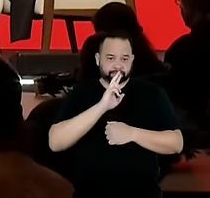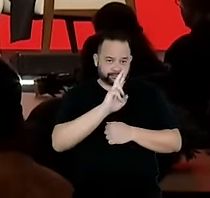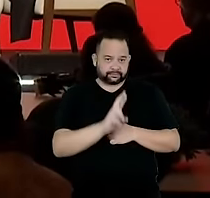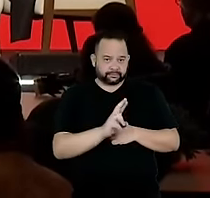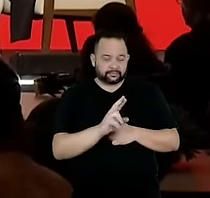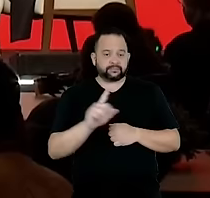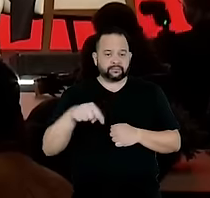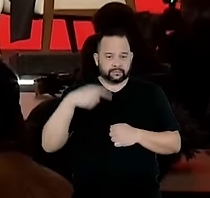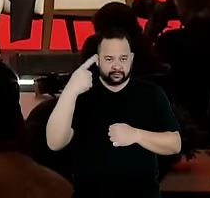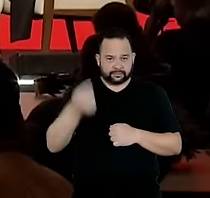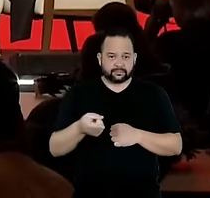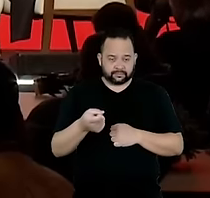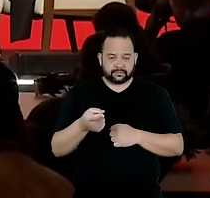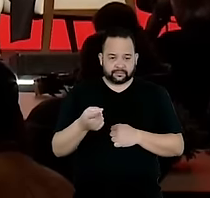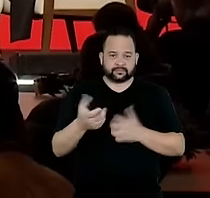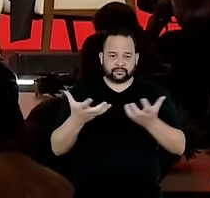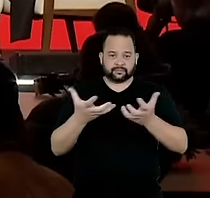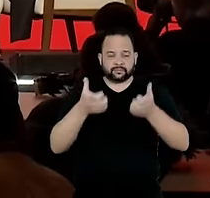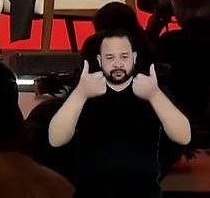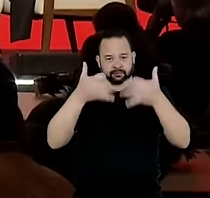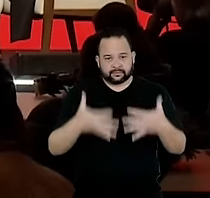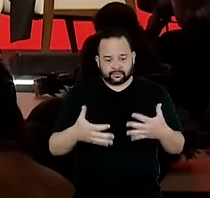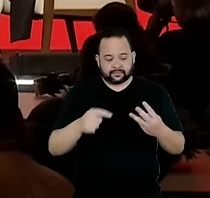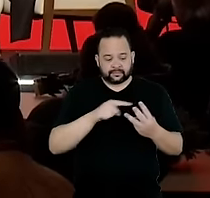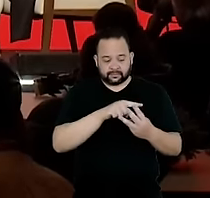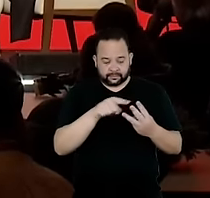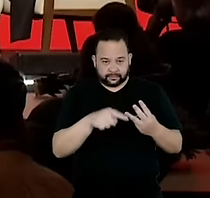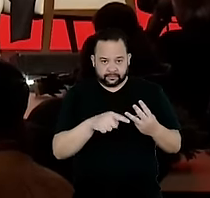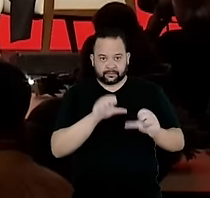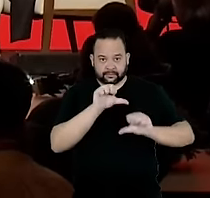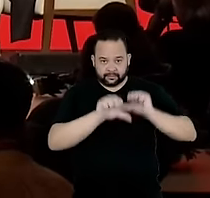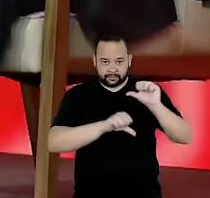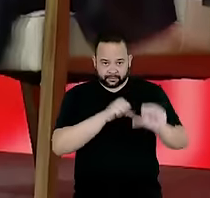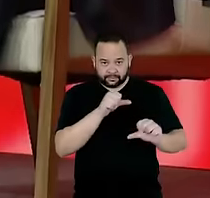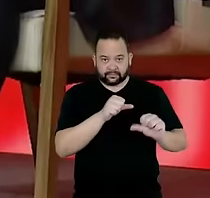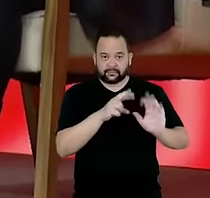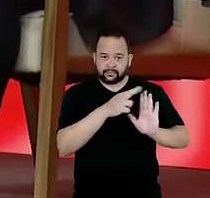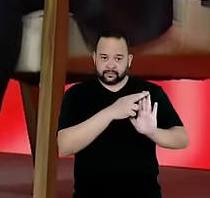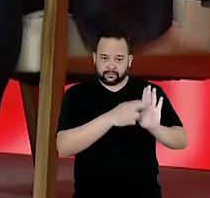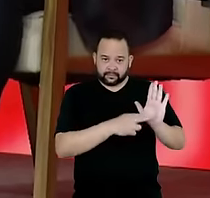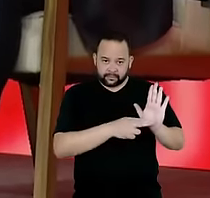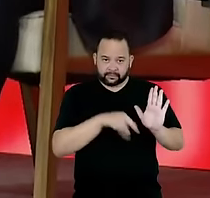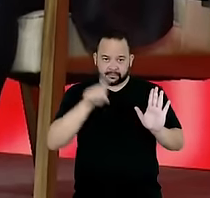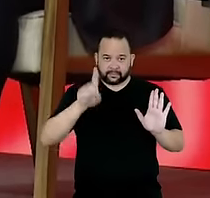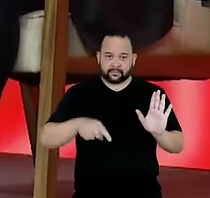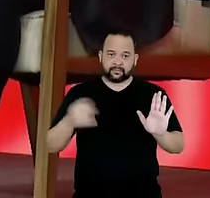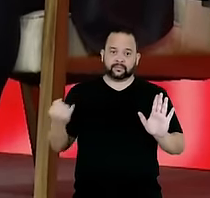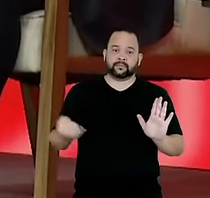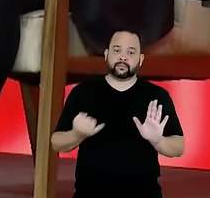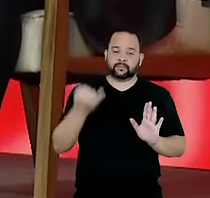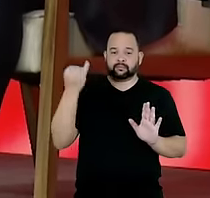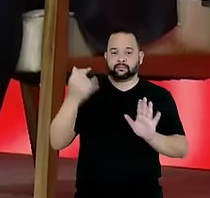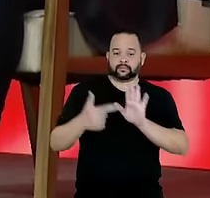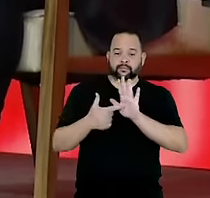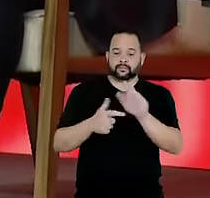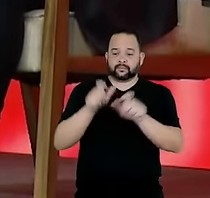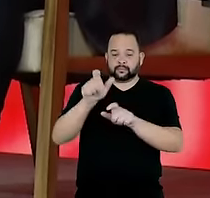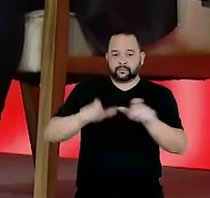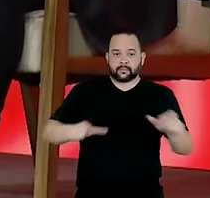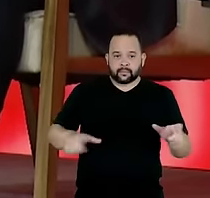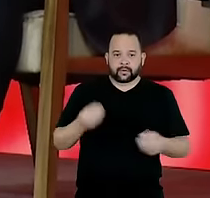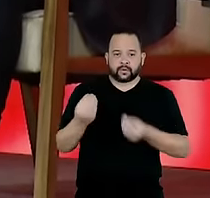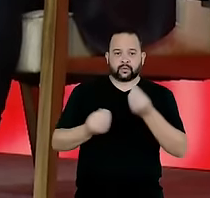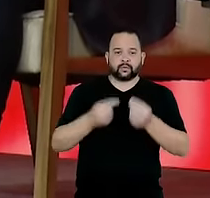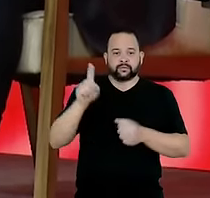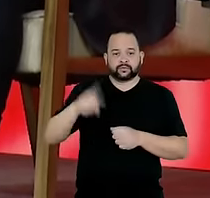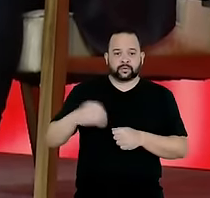Marcos que eu acho que elas são muito importantes pro mercado de capitais e passar paraas pessoas um ângulo de quanto que isso é inovador e quanto que isso é um privilégio